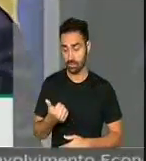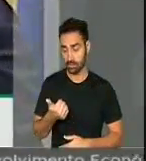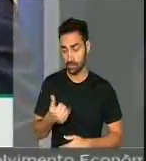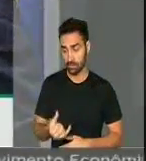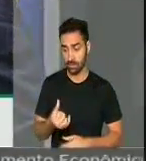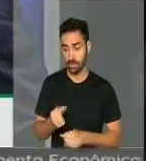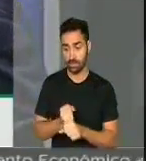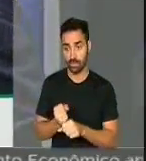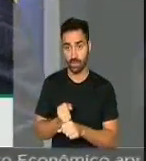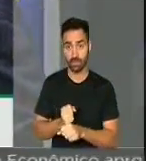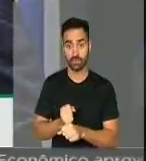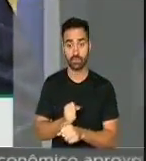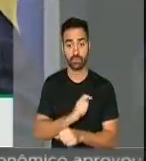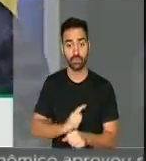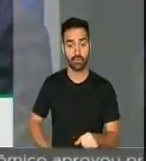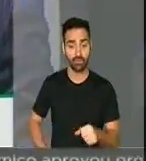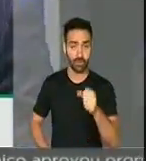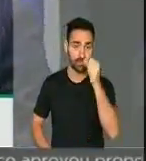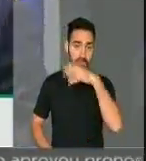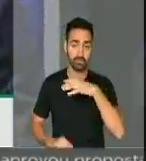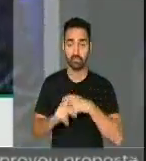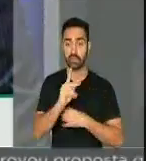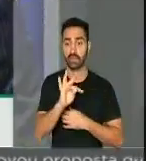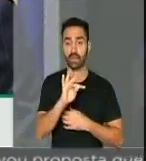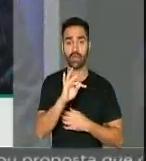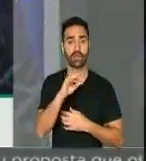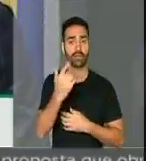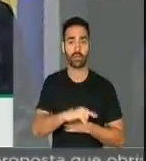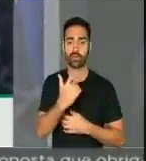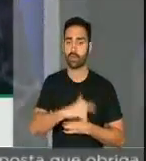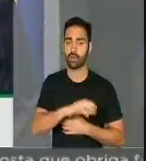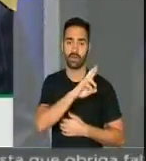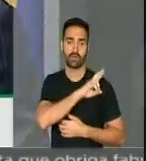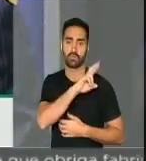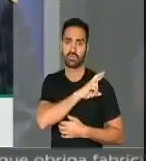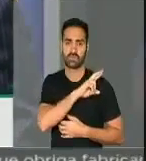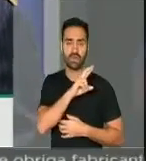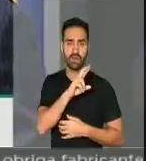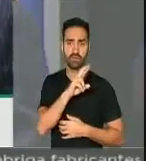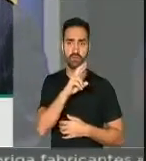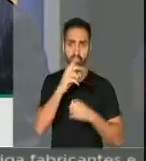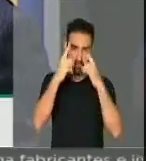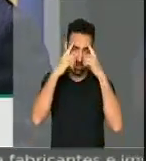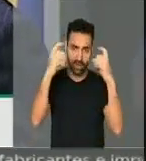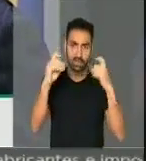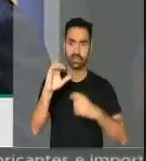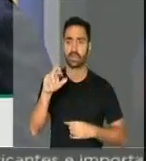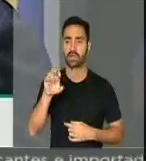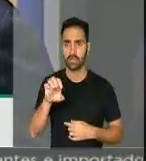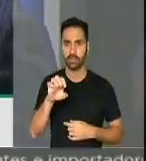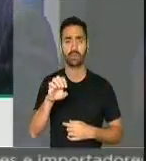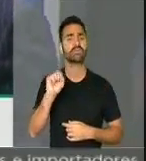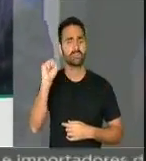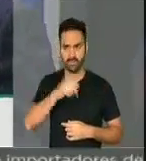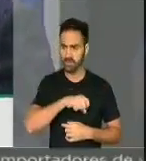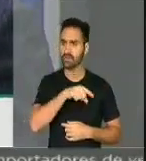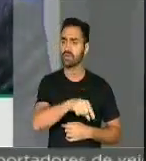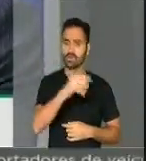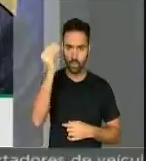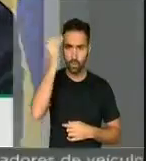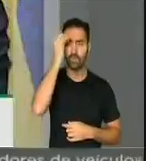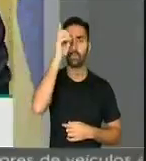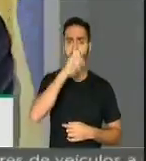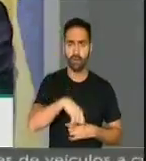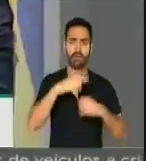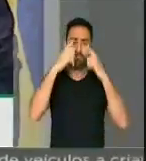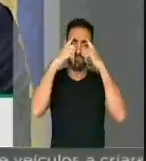14 anos, o governo que aí estava, o governo do PT, não é responsável pela violência e pela criminalidade do país? Assim, a